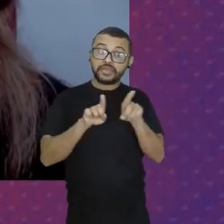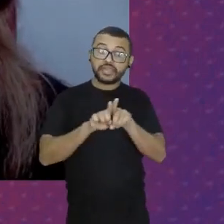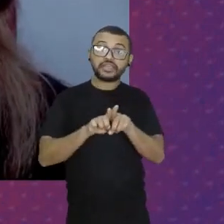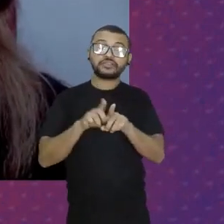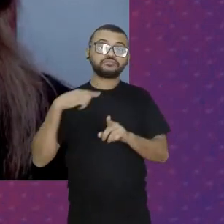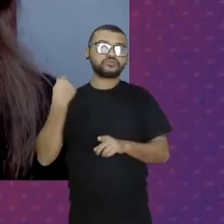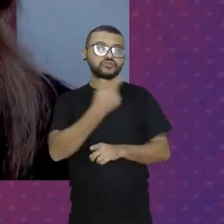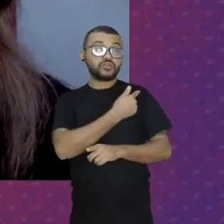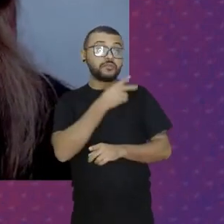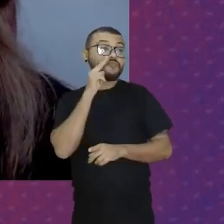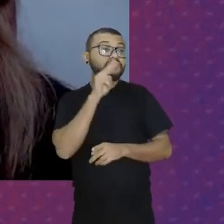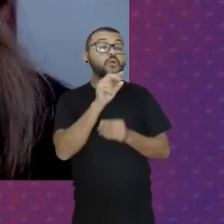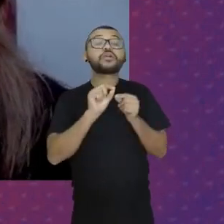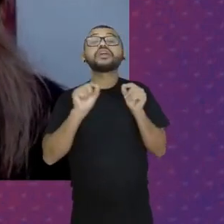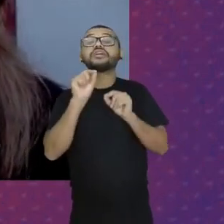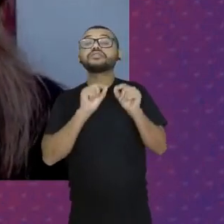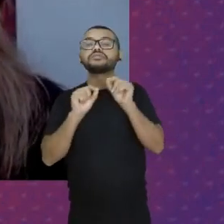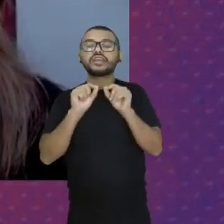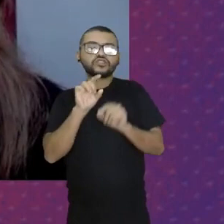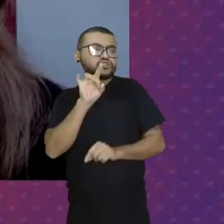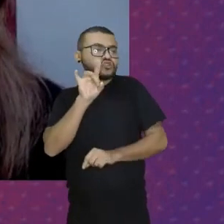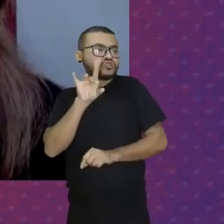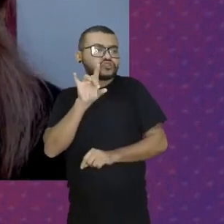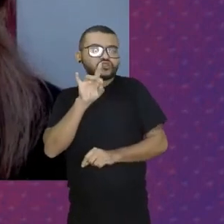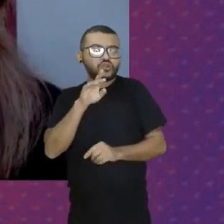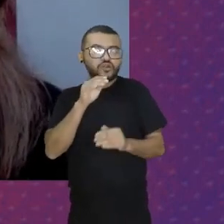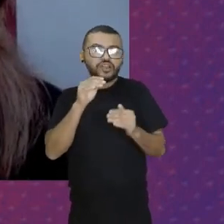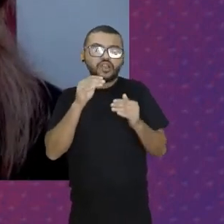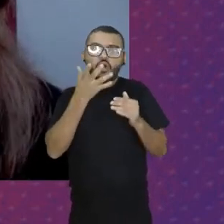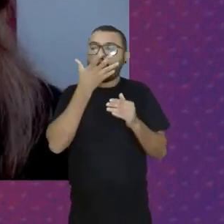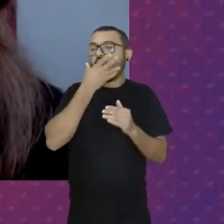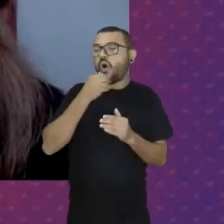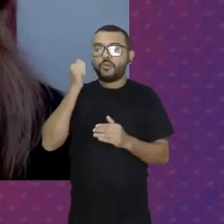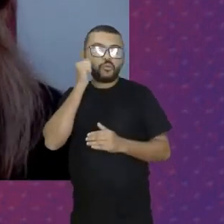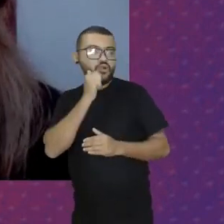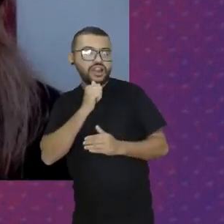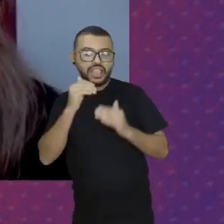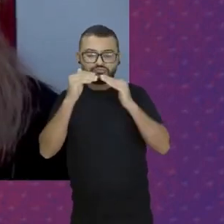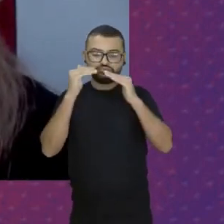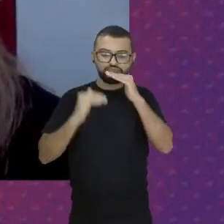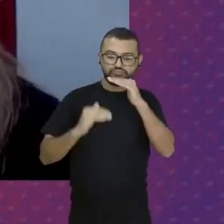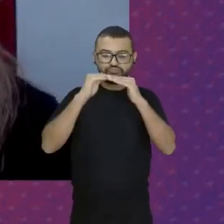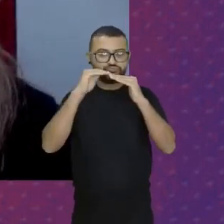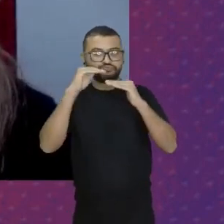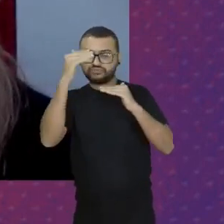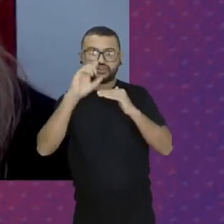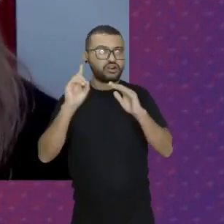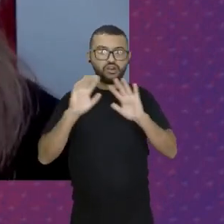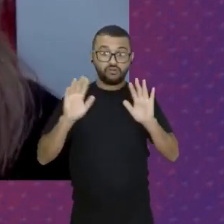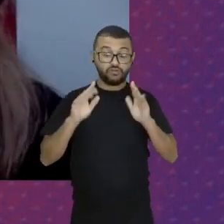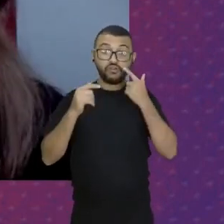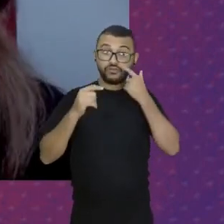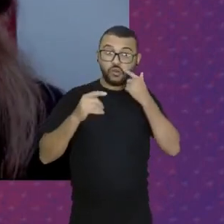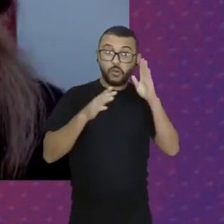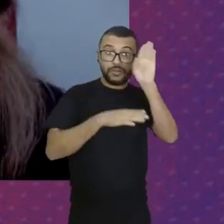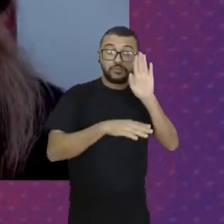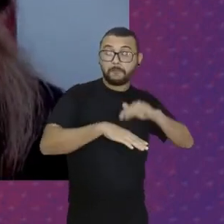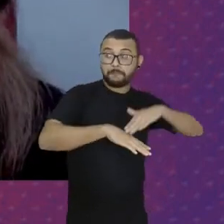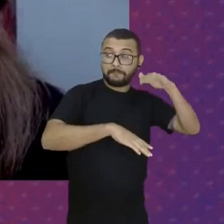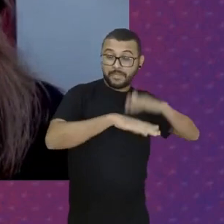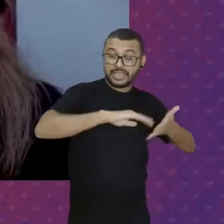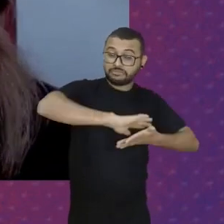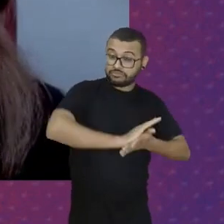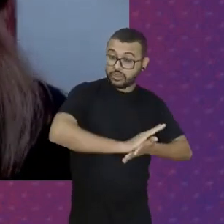gente pode ver que não é só a desigualdade entre homens e mulheres. Então, no Brasil, por exemplo, se a gente olha